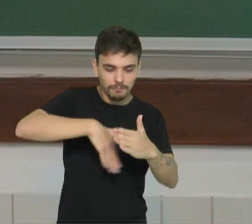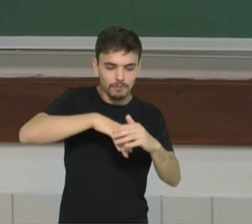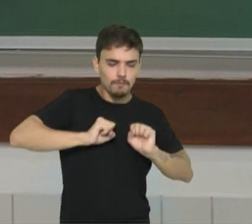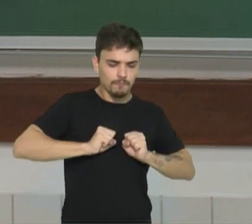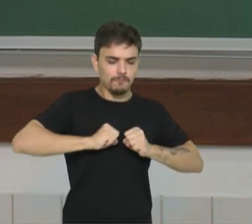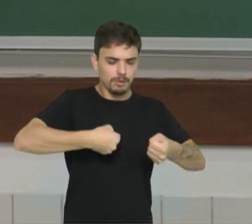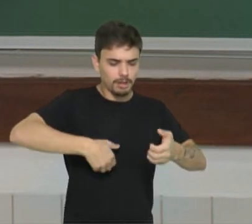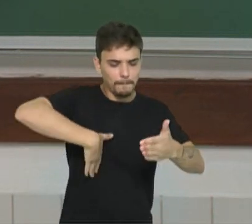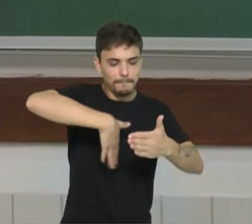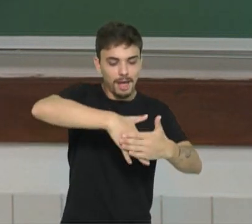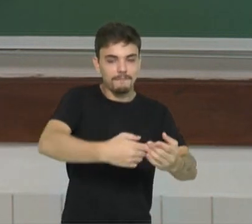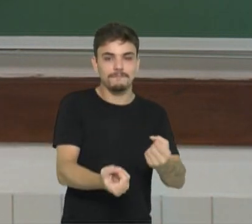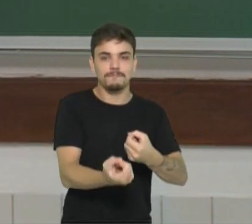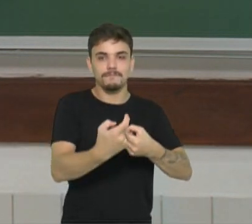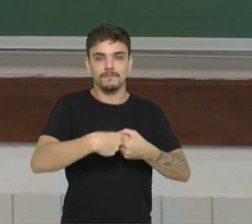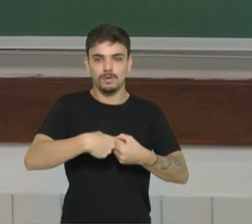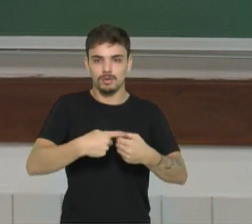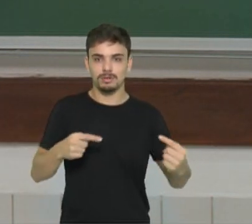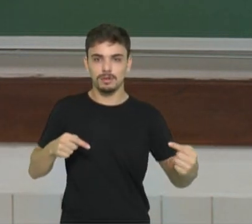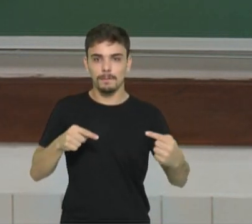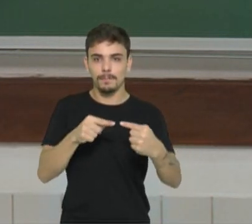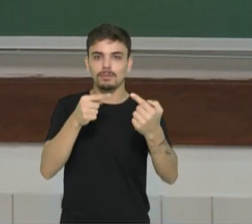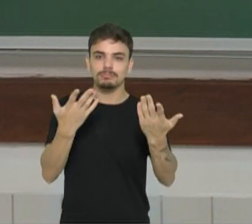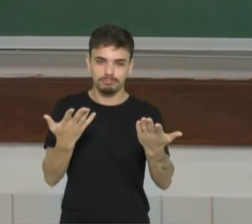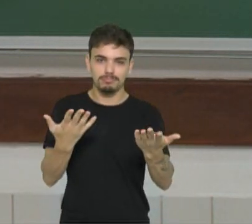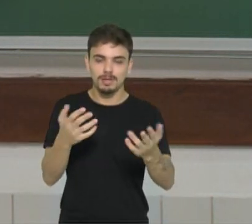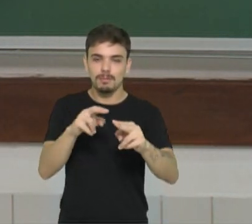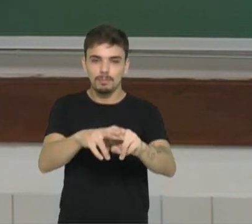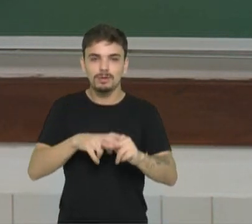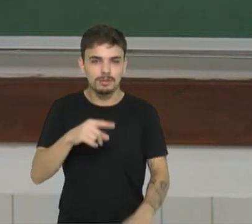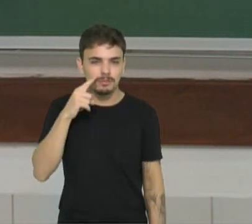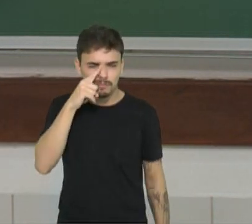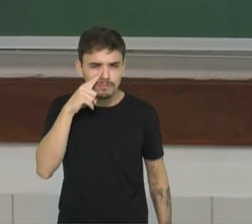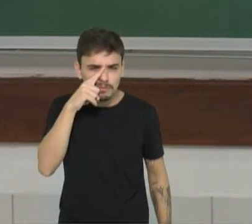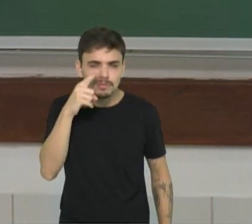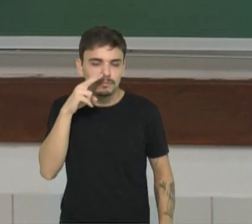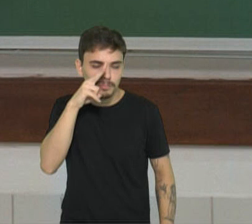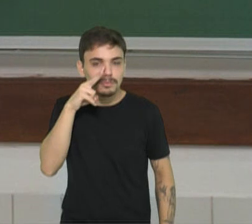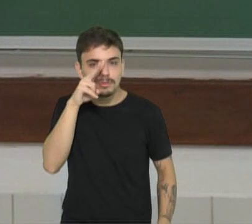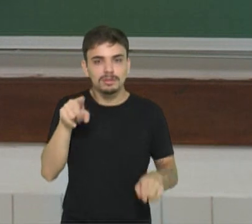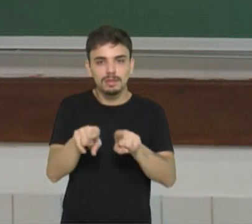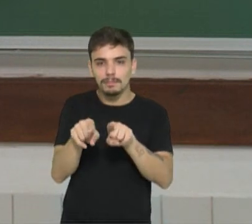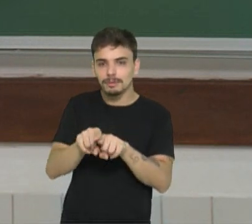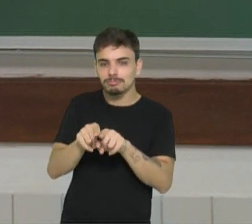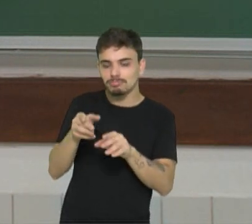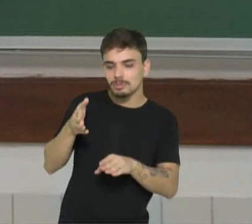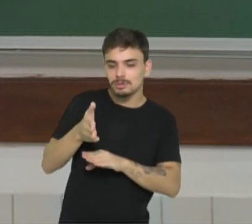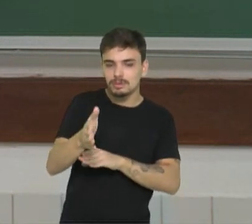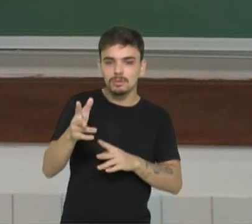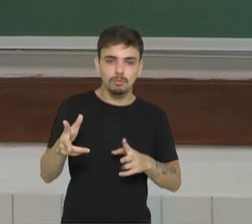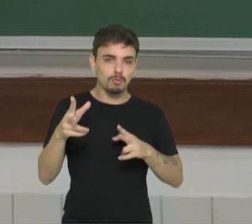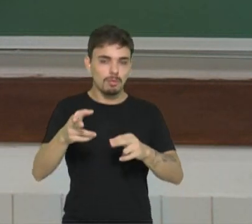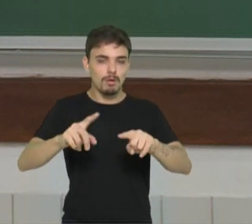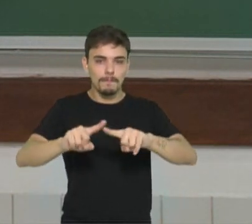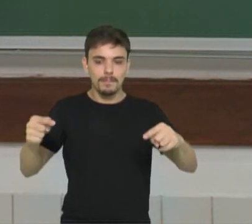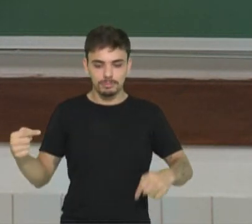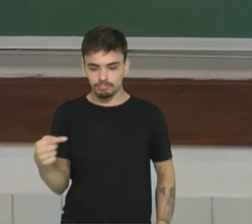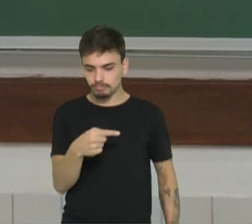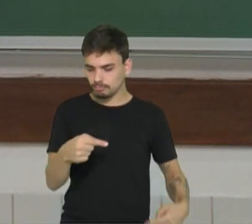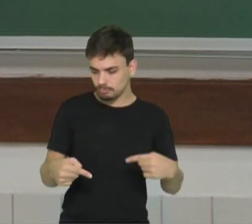para você, só que no sentido oposto, tá? Então, a intensidade e a direção permanece a mesma, só que o sentido